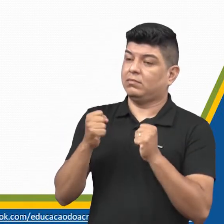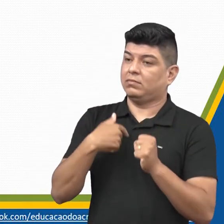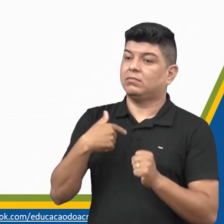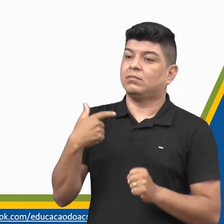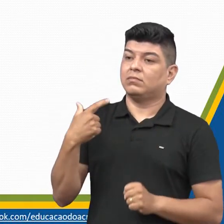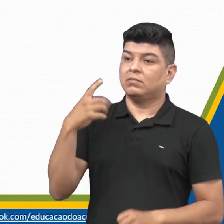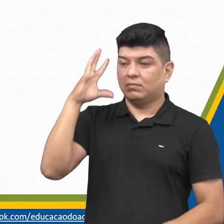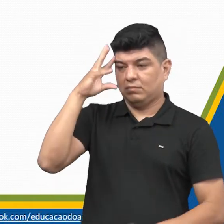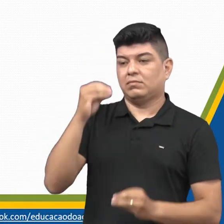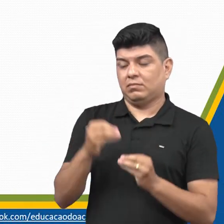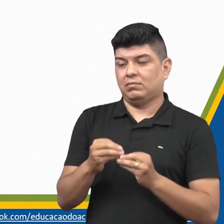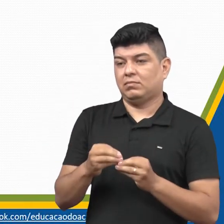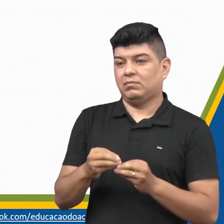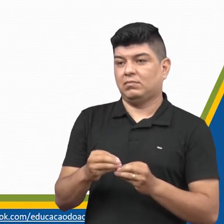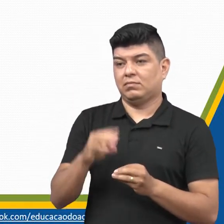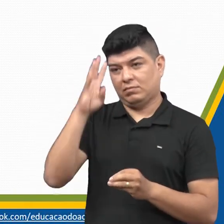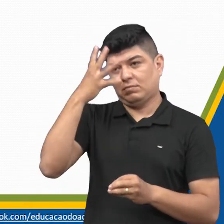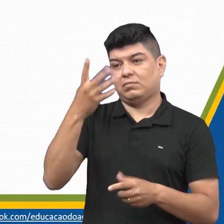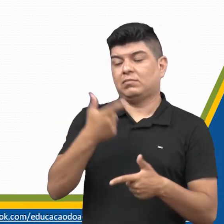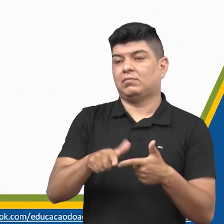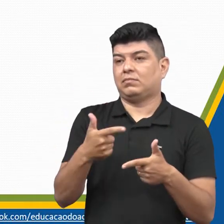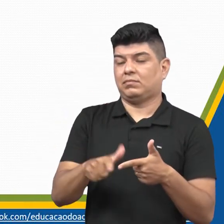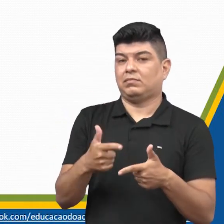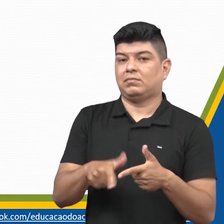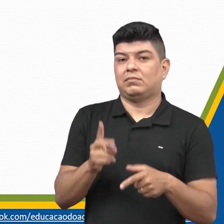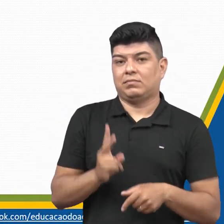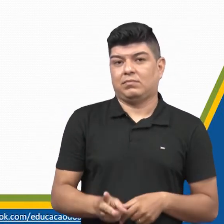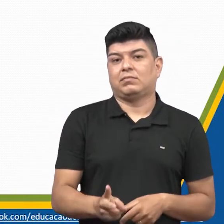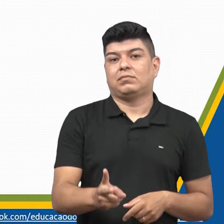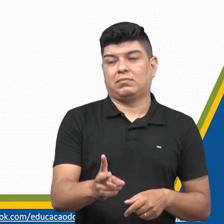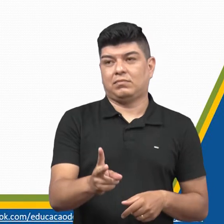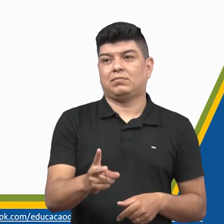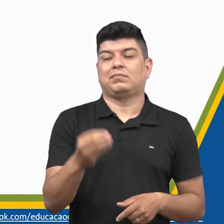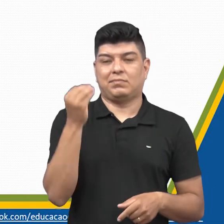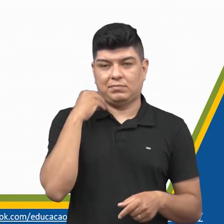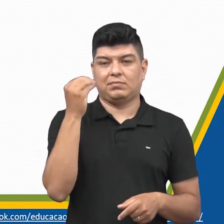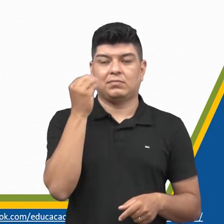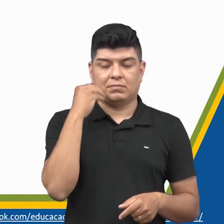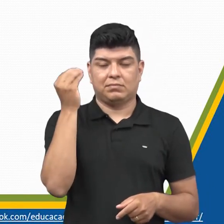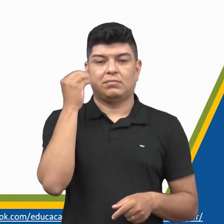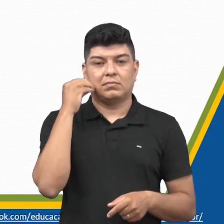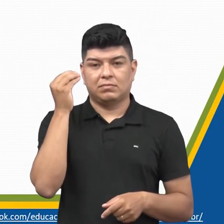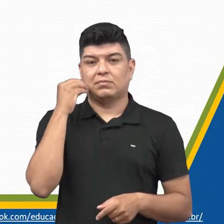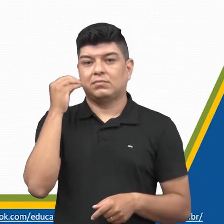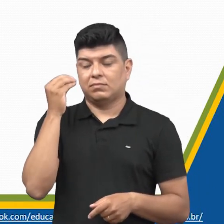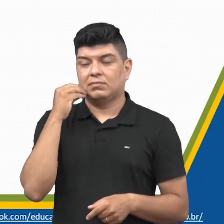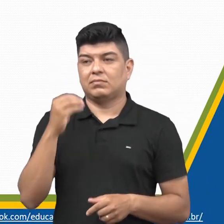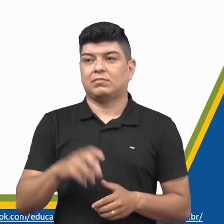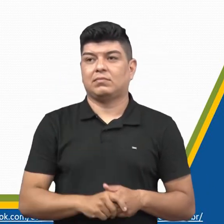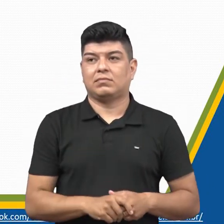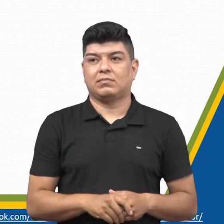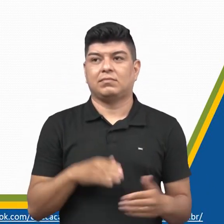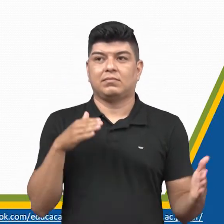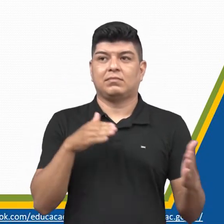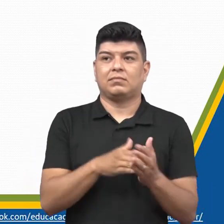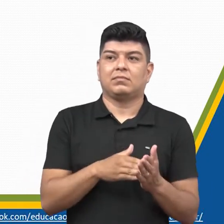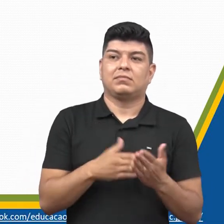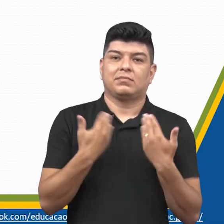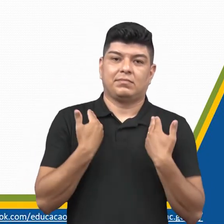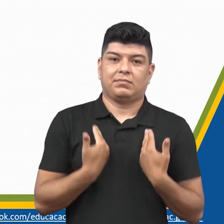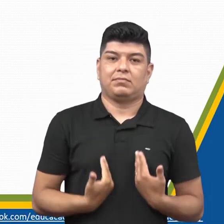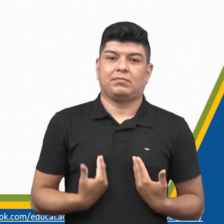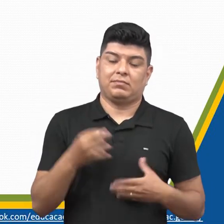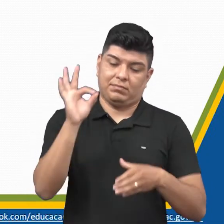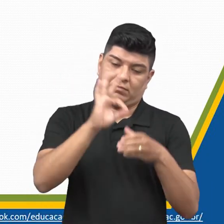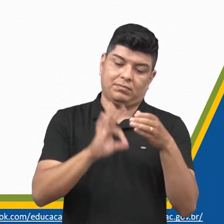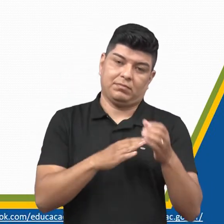sei como resolver este problema. E continuou a se debater mais e mais, até que, exausta, afundou